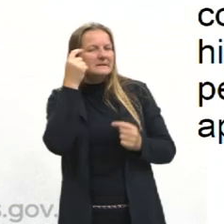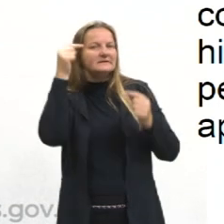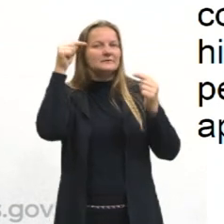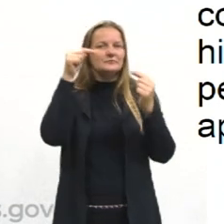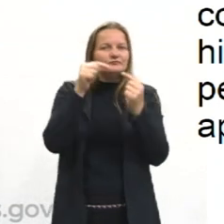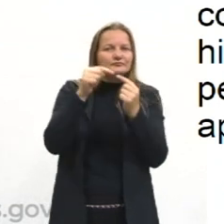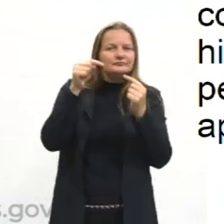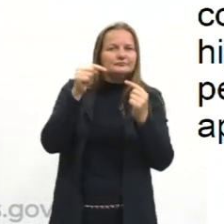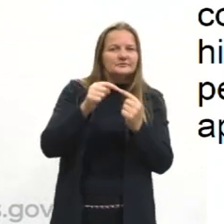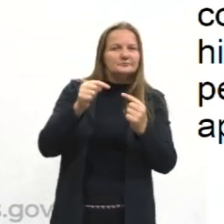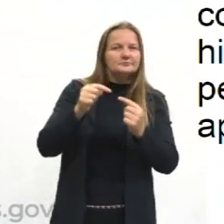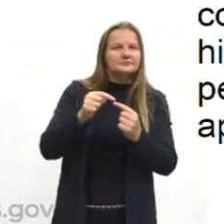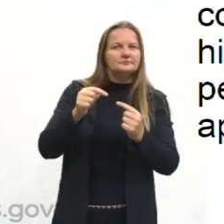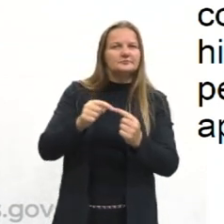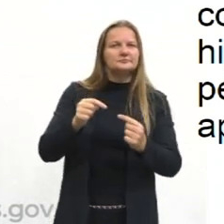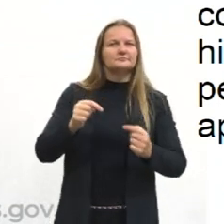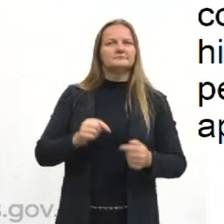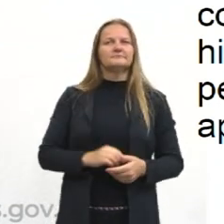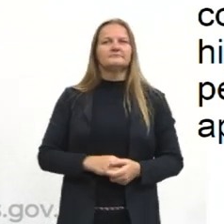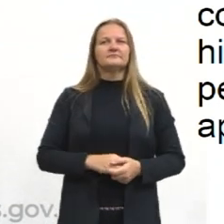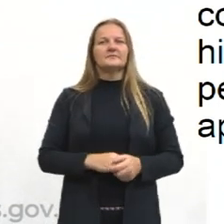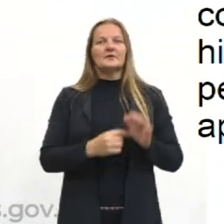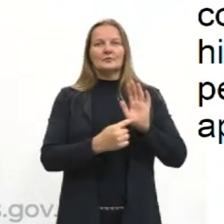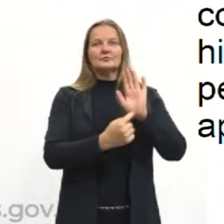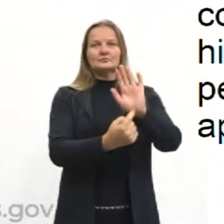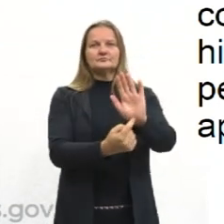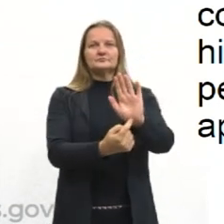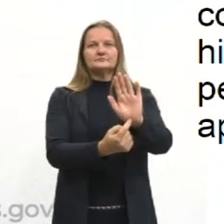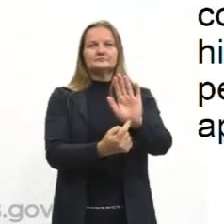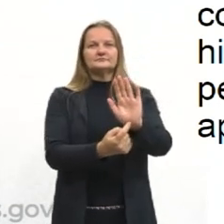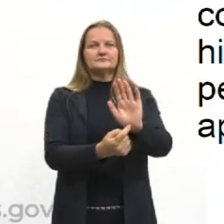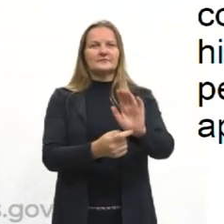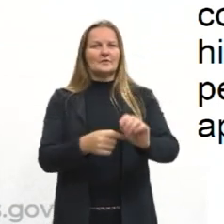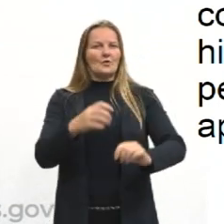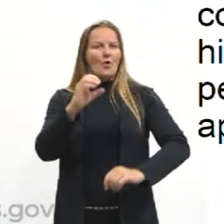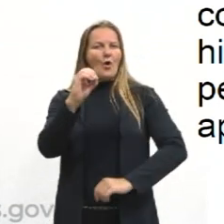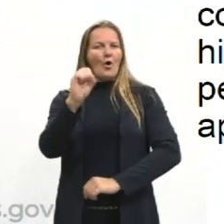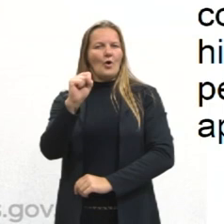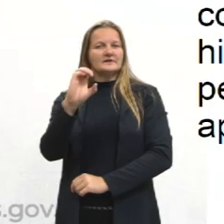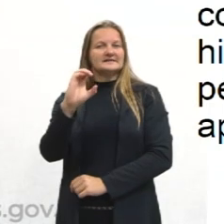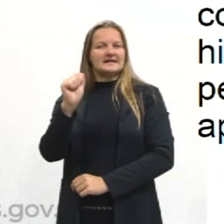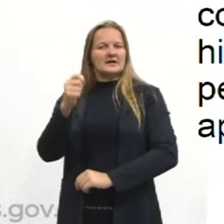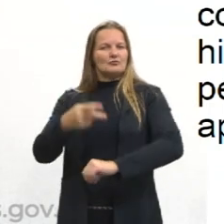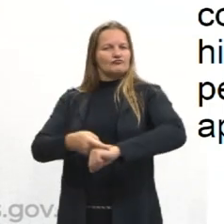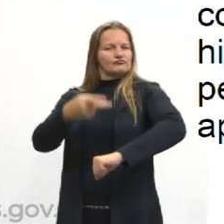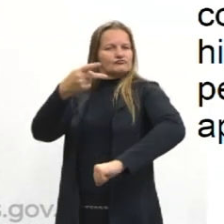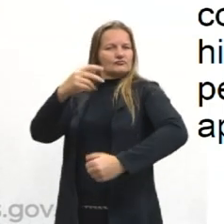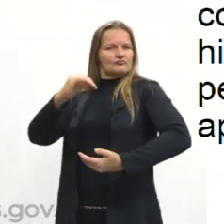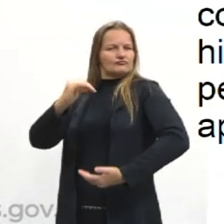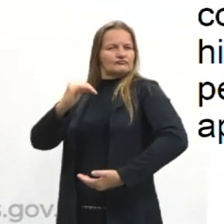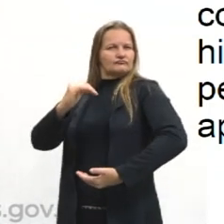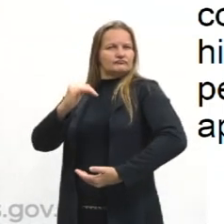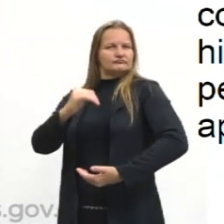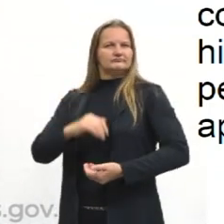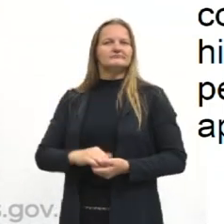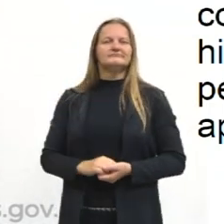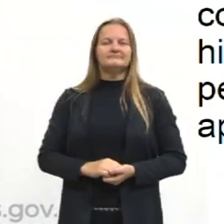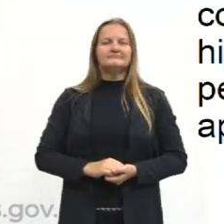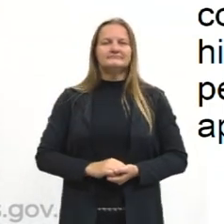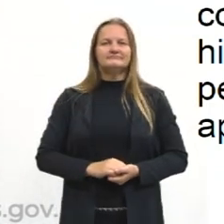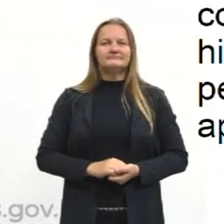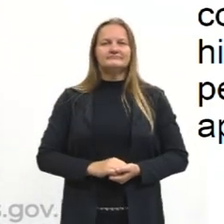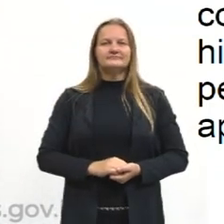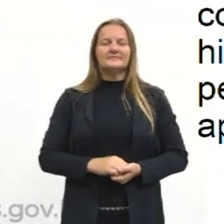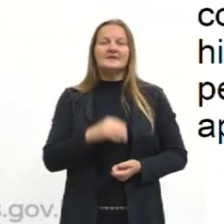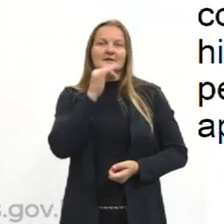e aqui eu destaco para vocês eu trouxe os caro né como um exemplo porque se a gente fosse pensar no